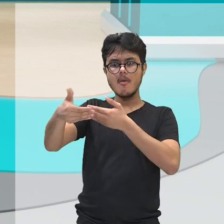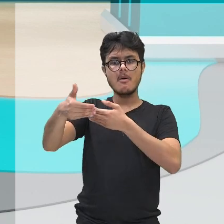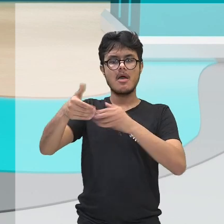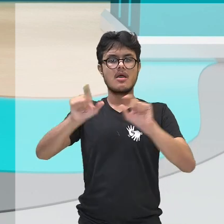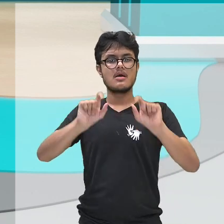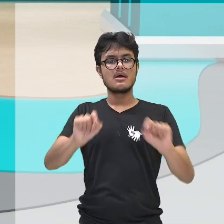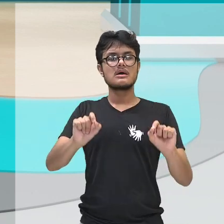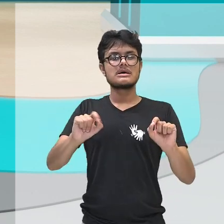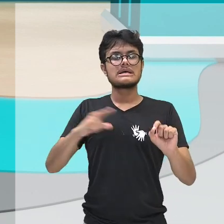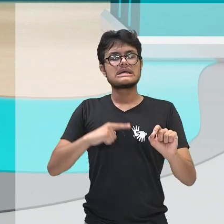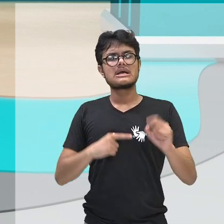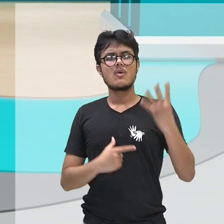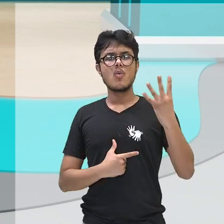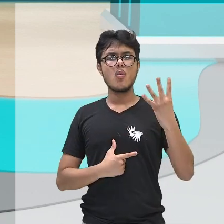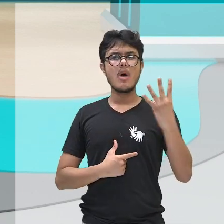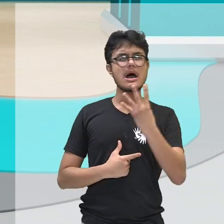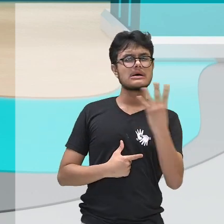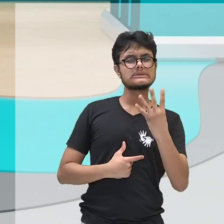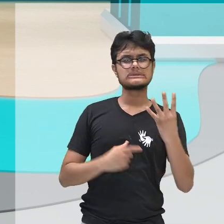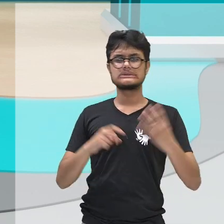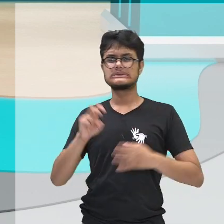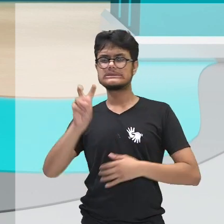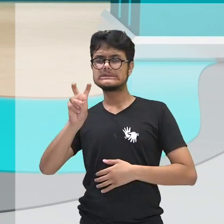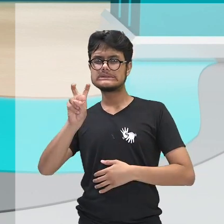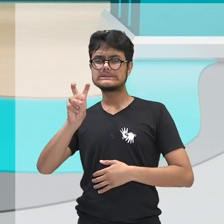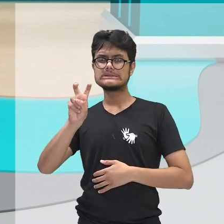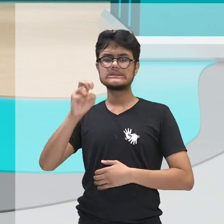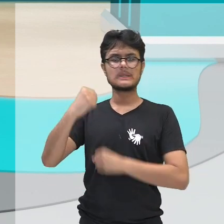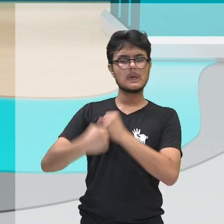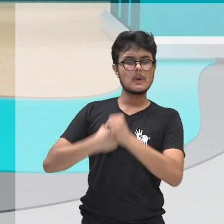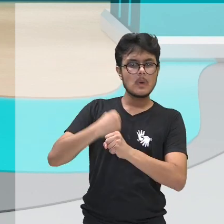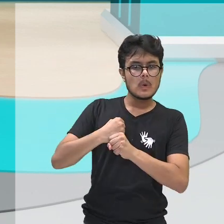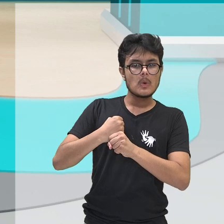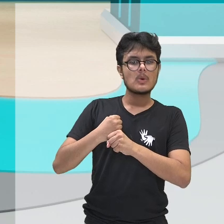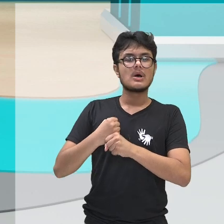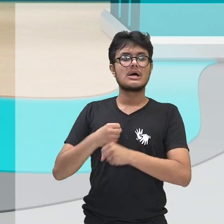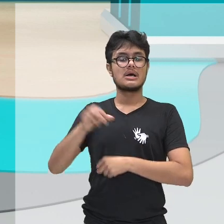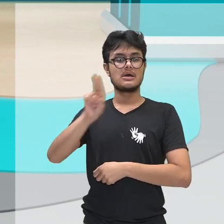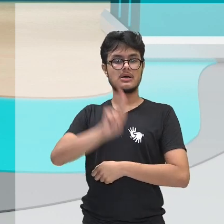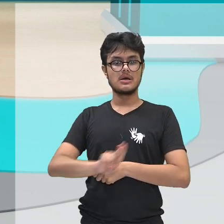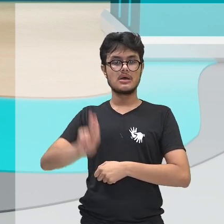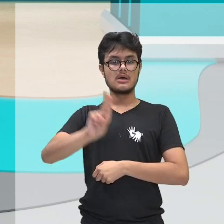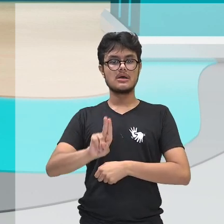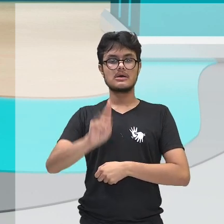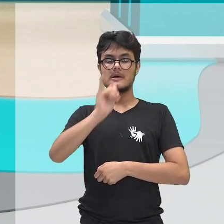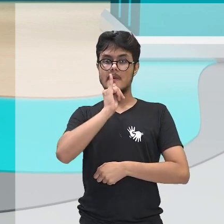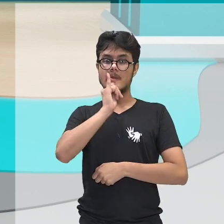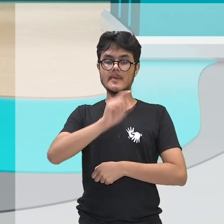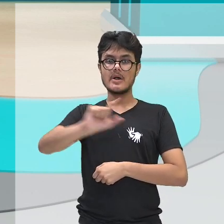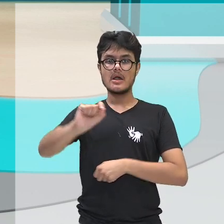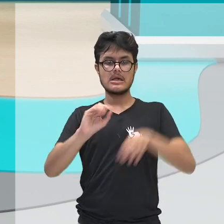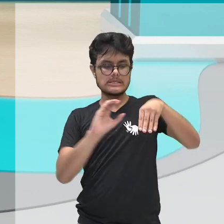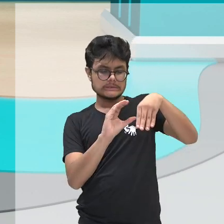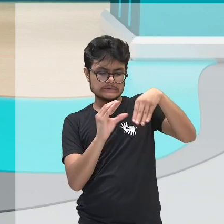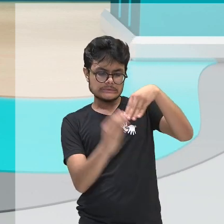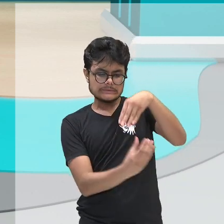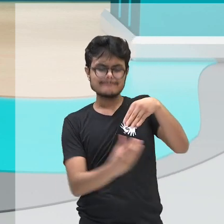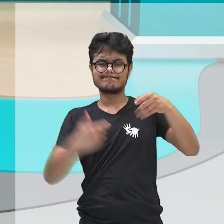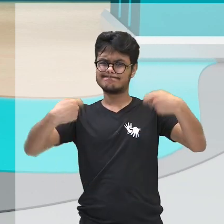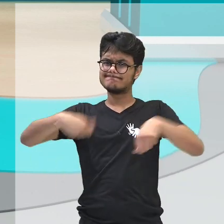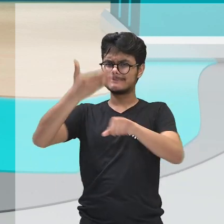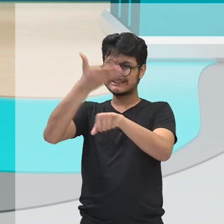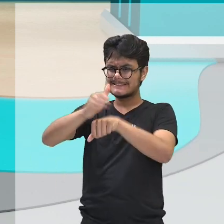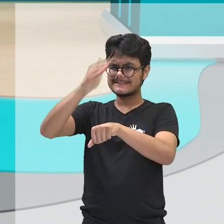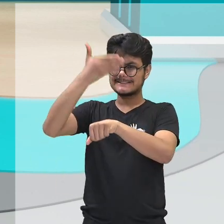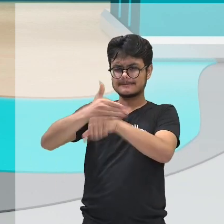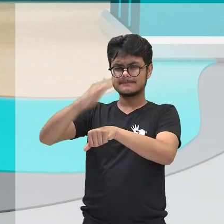leva até 4 a 5 anos para ela utilizar a sapatilha de ponta. Então, é muito exercício, é muita